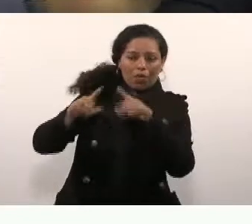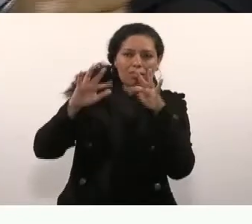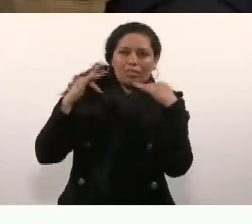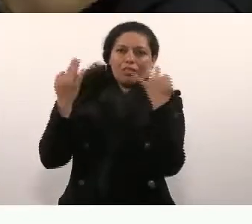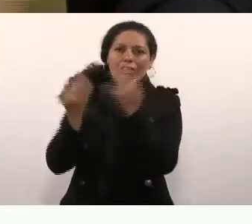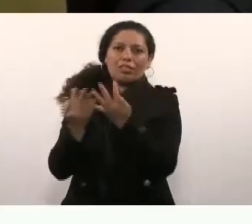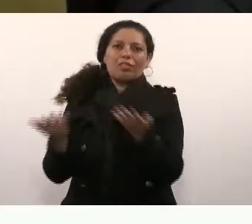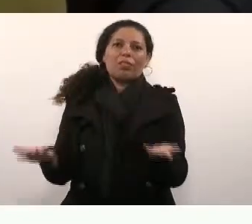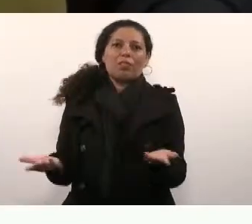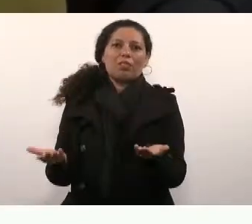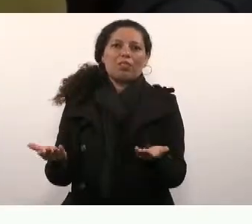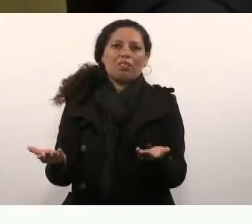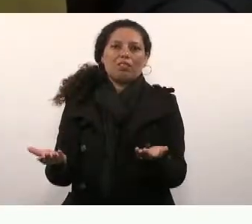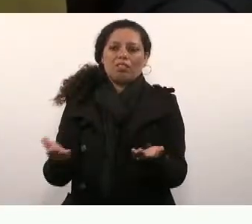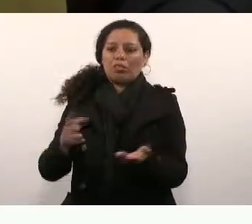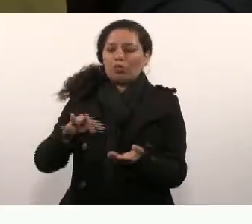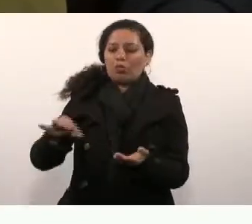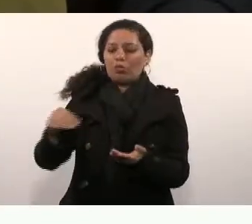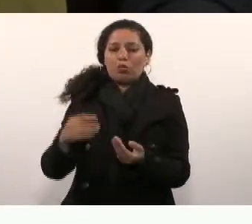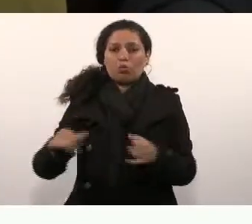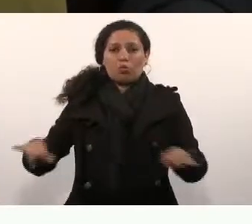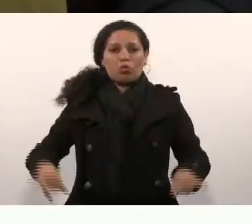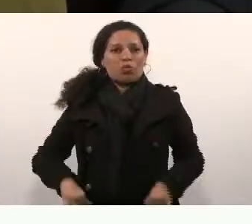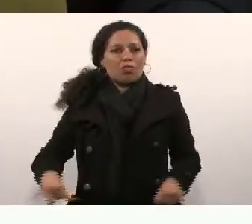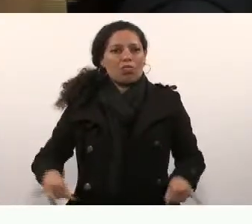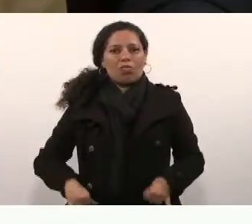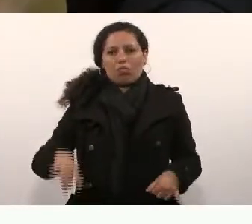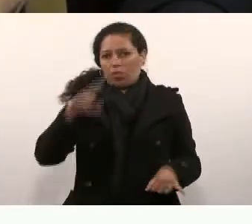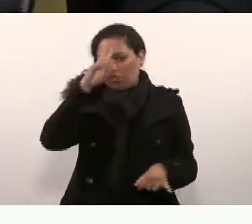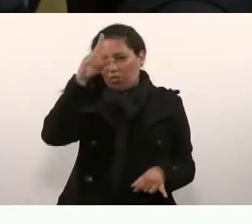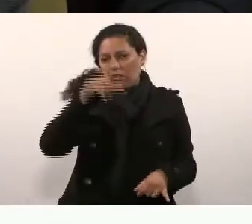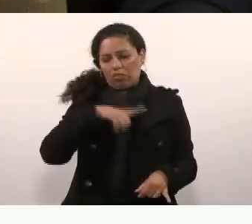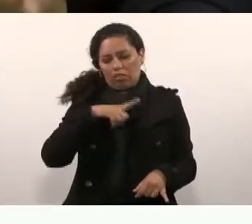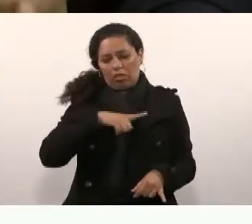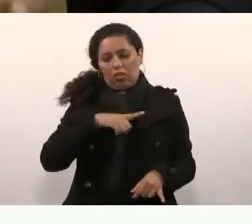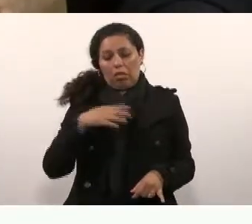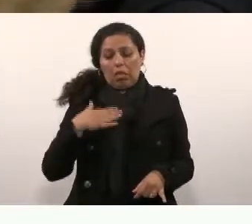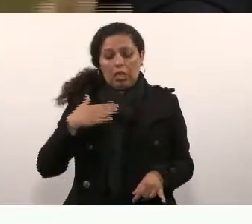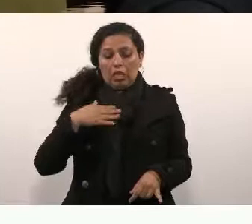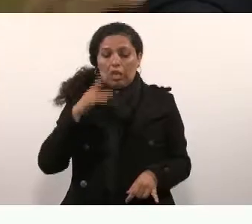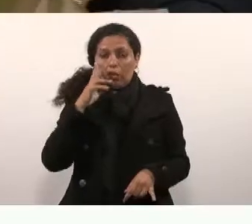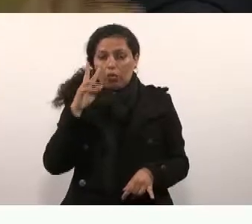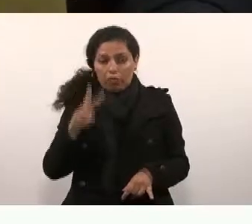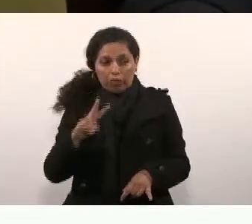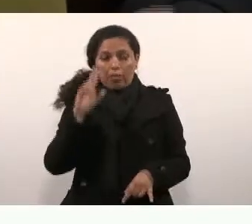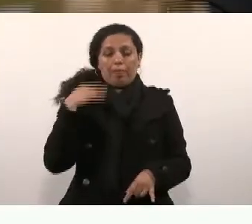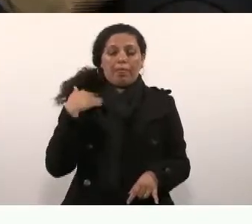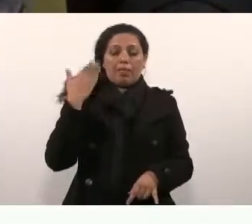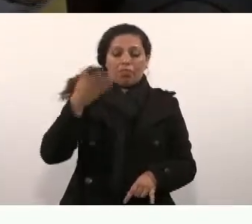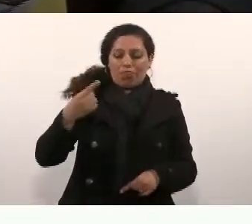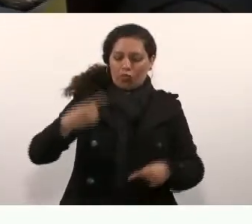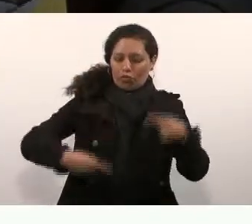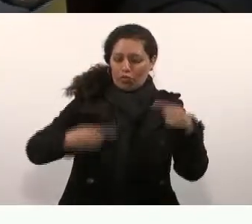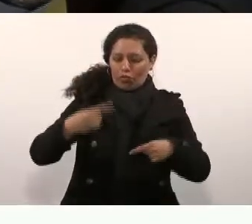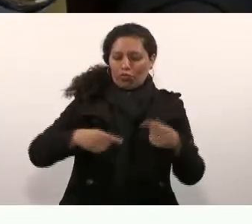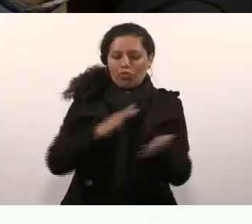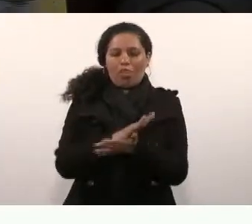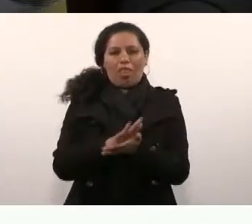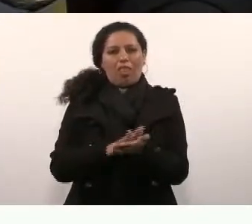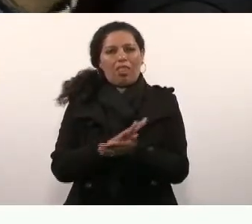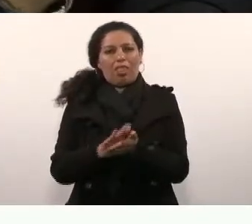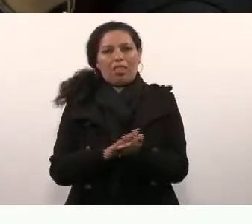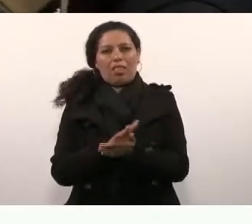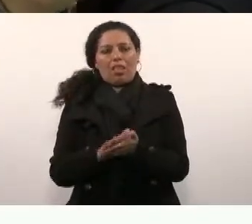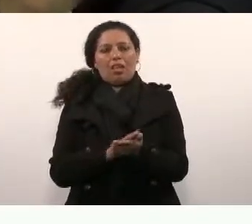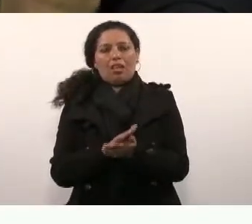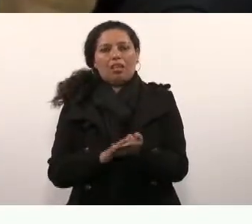no meio da rua com esse sofrimento. Então, eu nem me envolvi na época nessa discussão de tão, assim, da